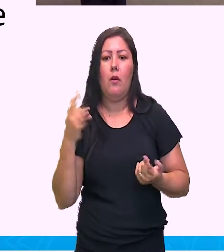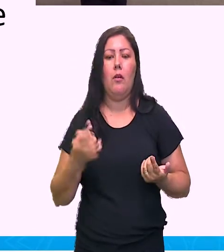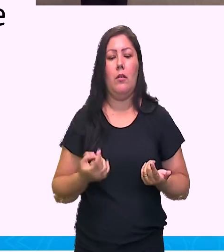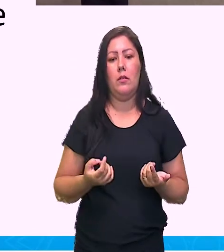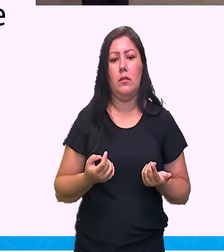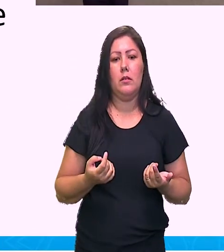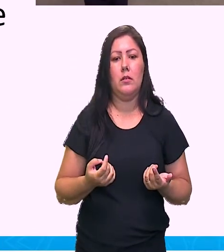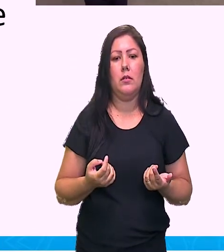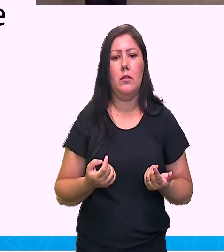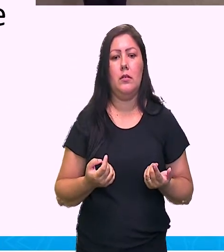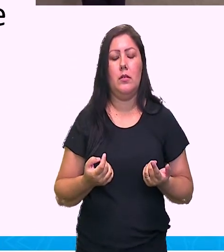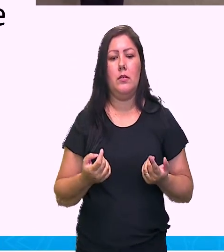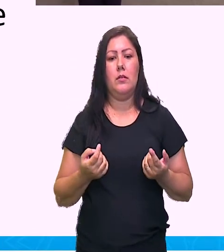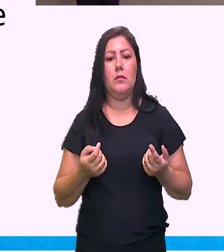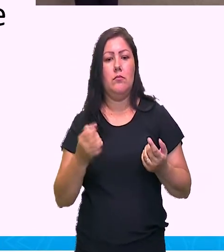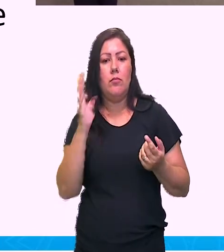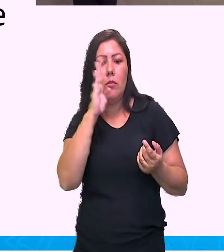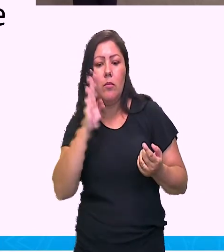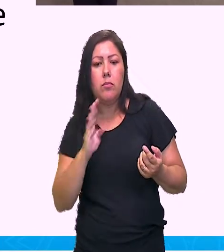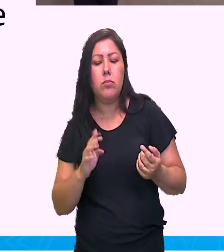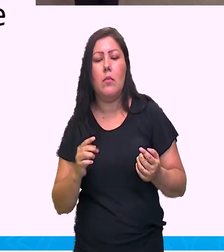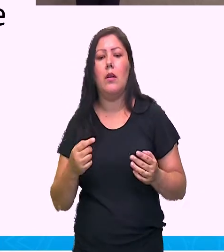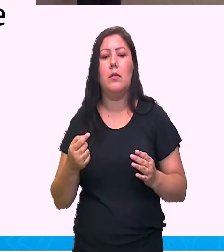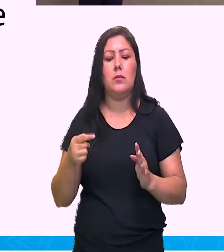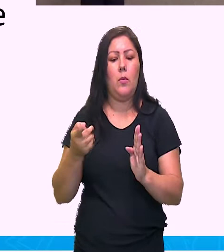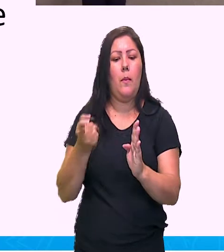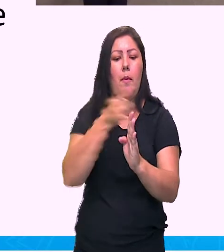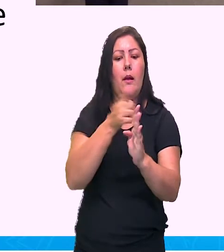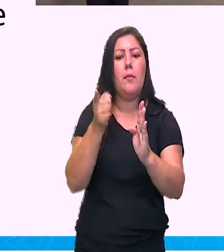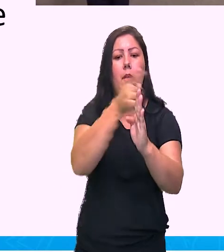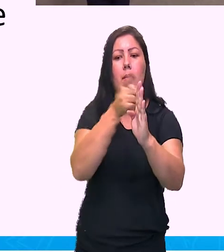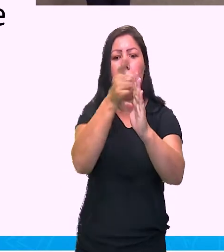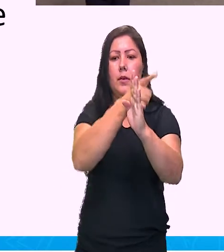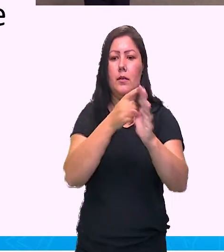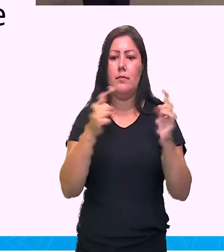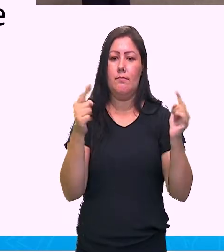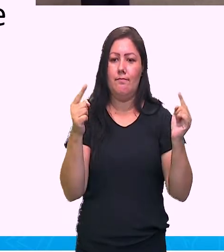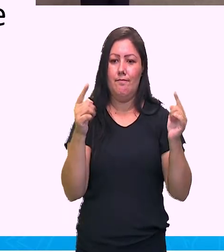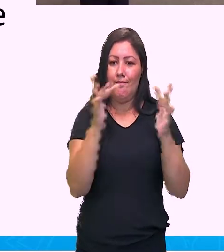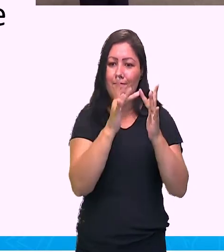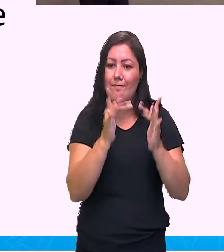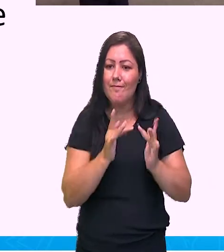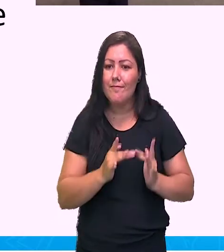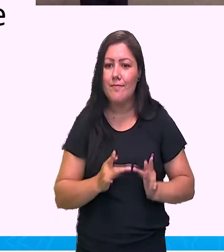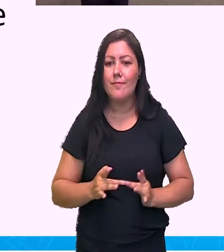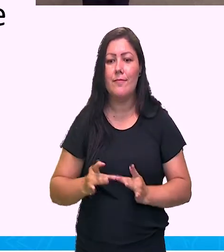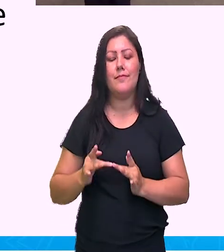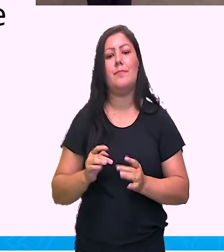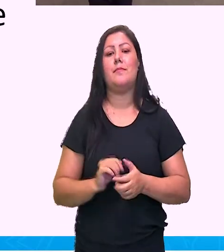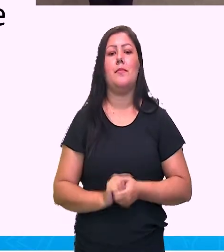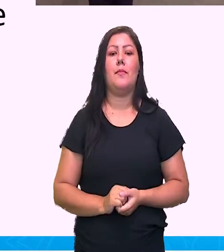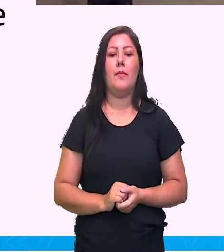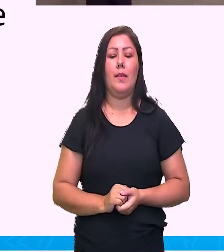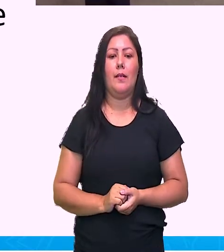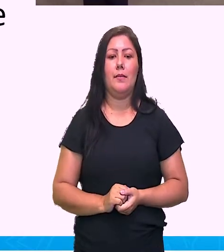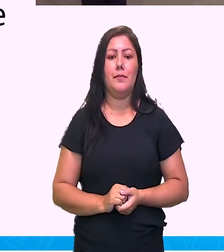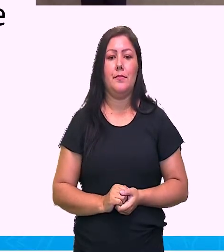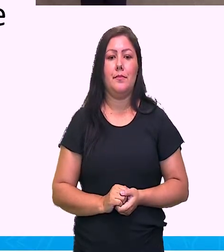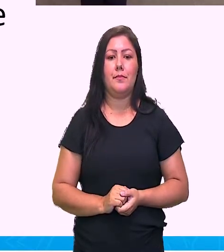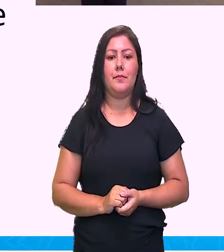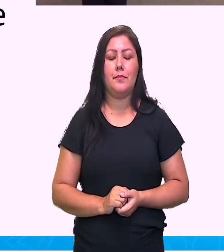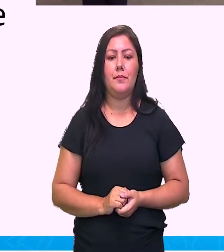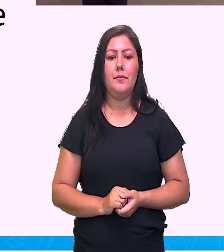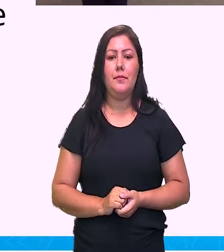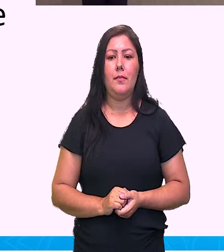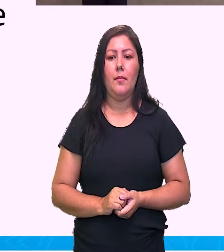e Venezuela. No momento, nós estamos vendo no Acre, além